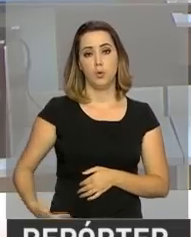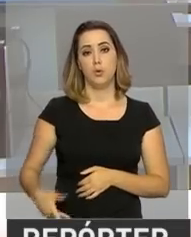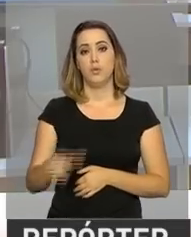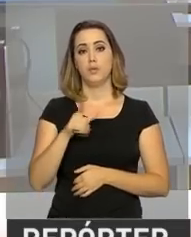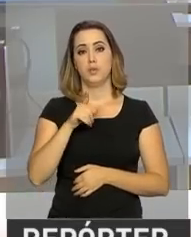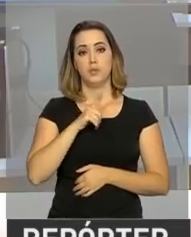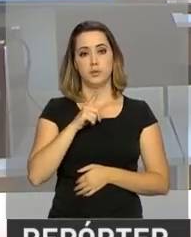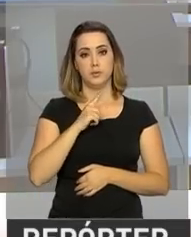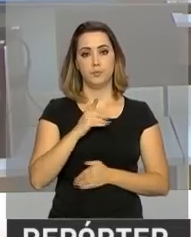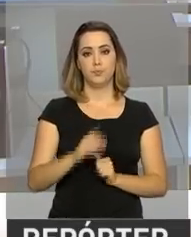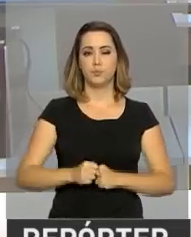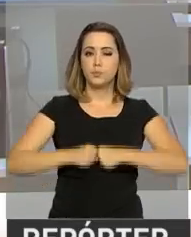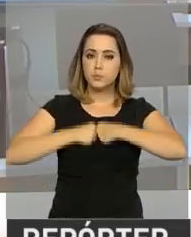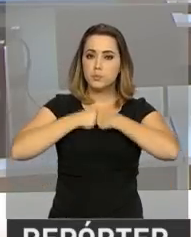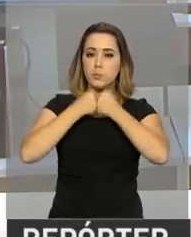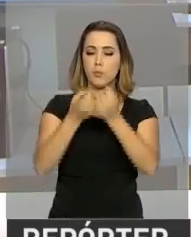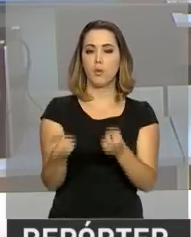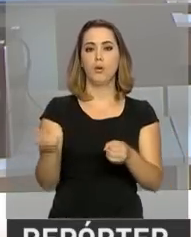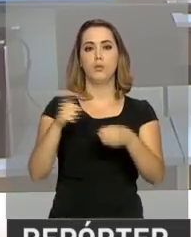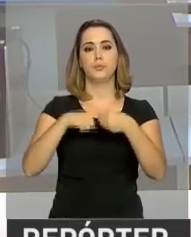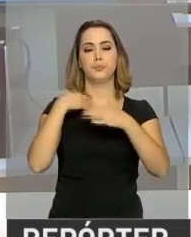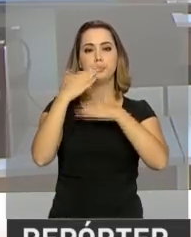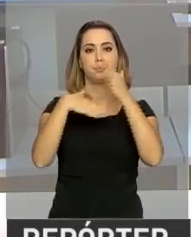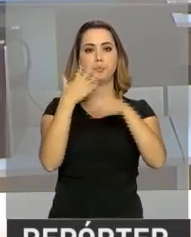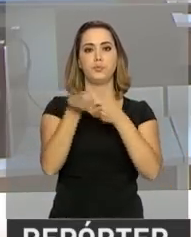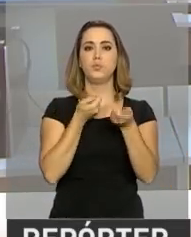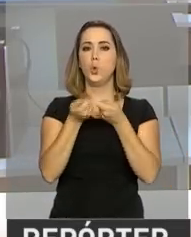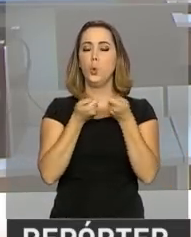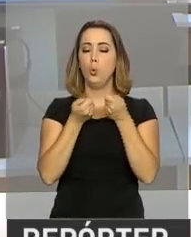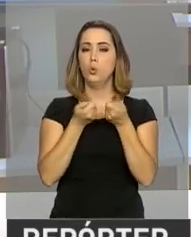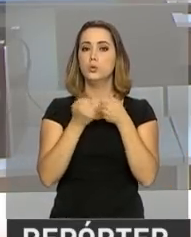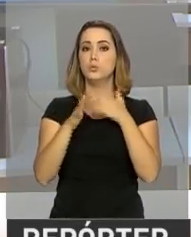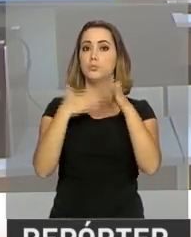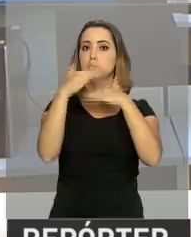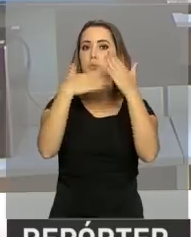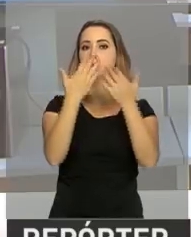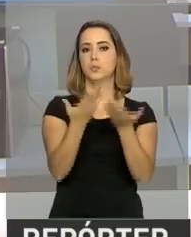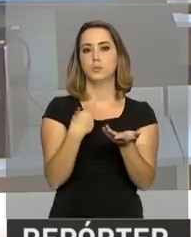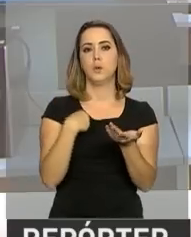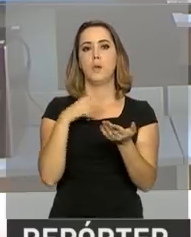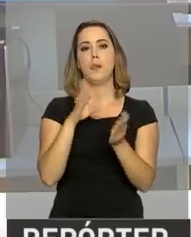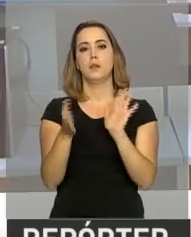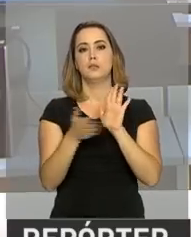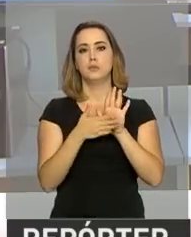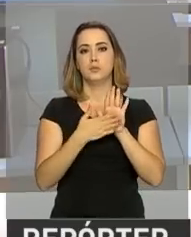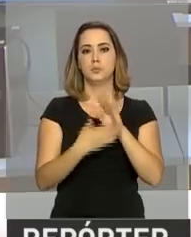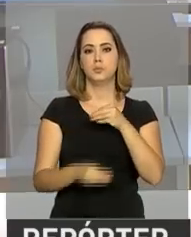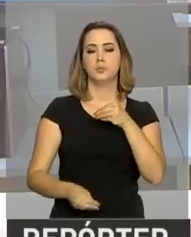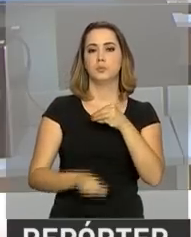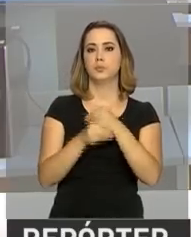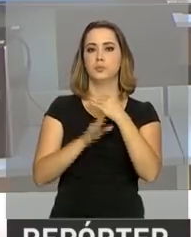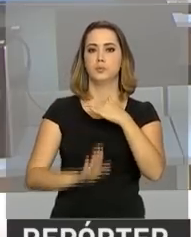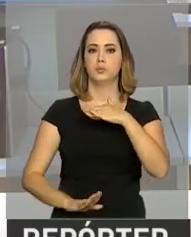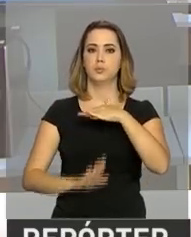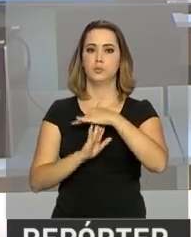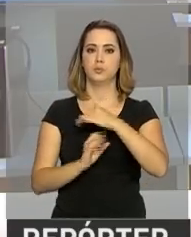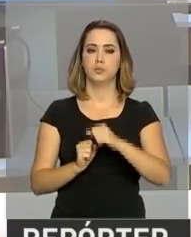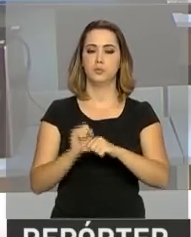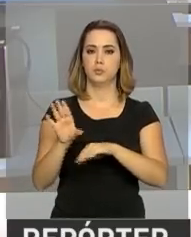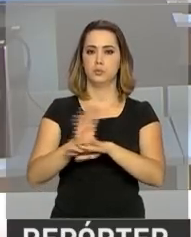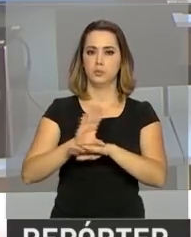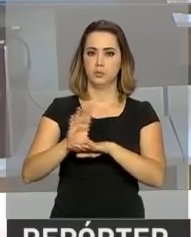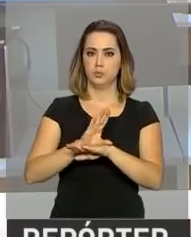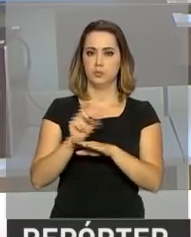feito esforços para retomar o crescimento e ajustar a economia. Uma das medidas, como vimos aí, é a proposta de emenda à Constituição que limita os